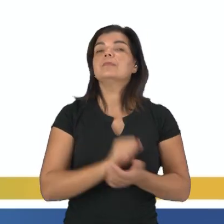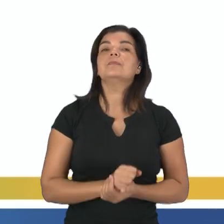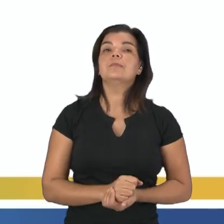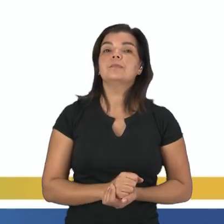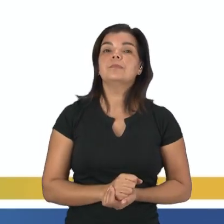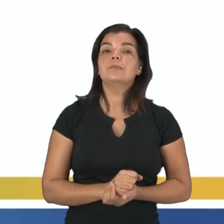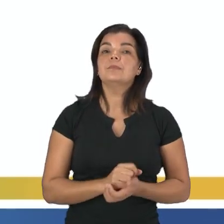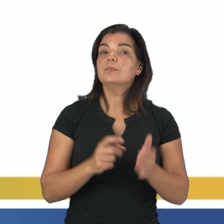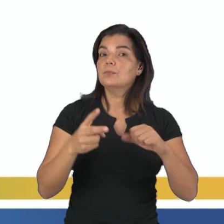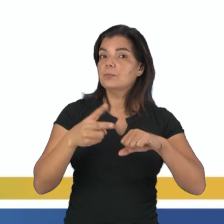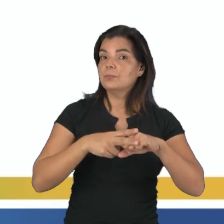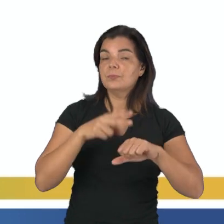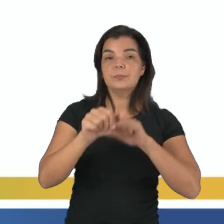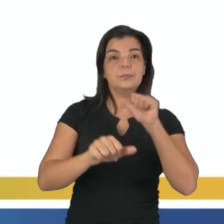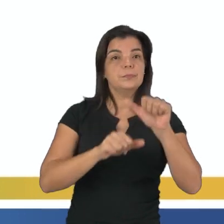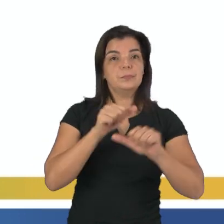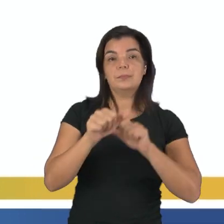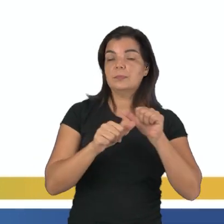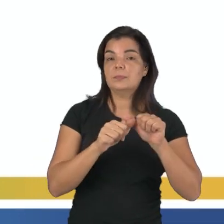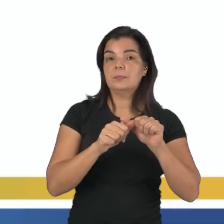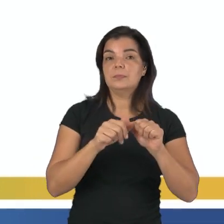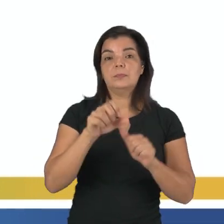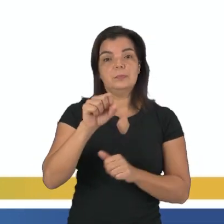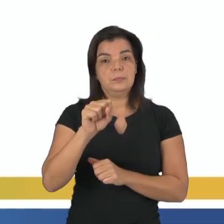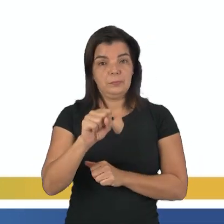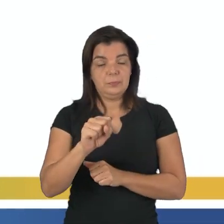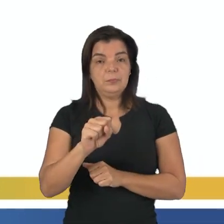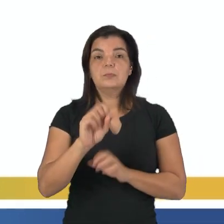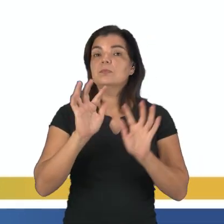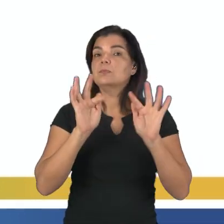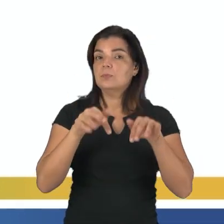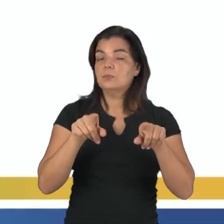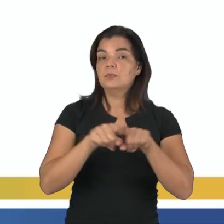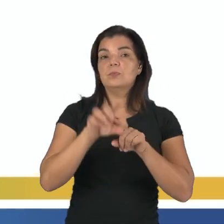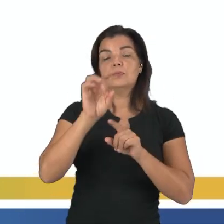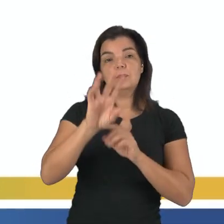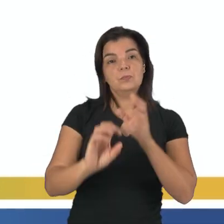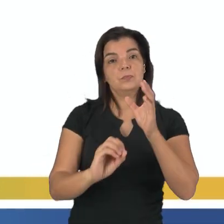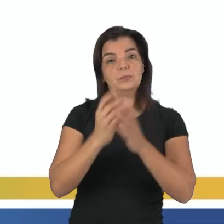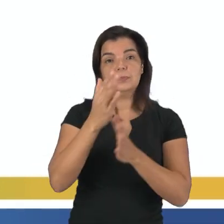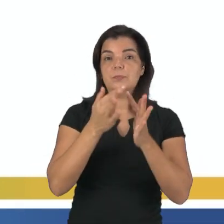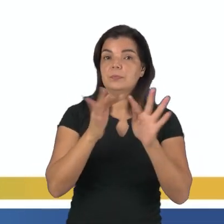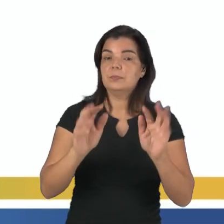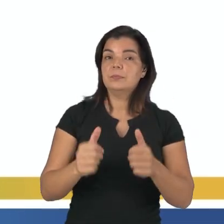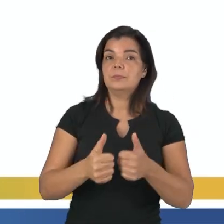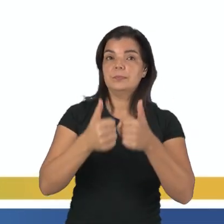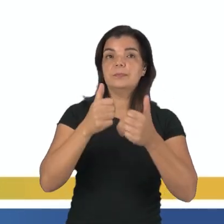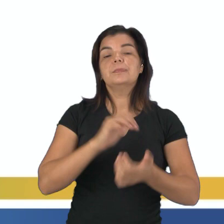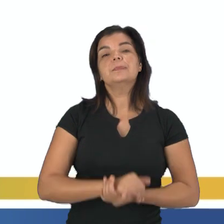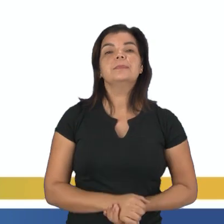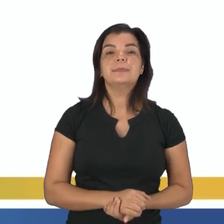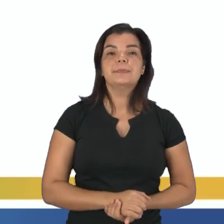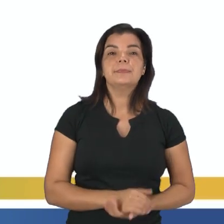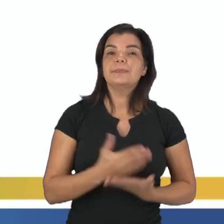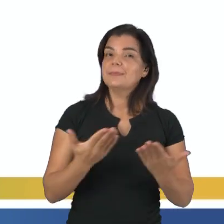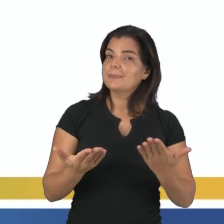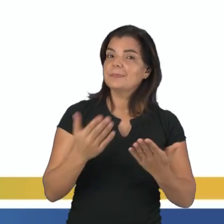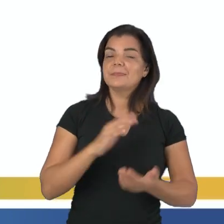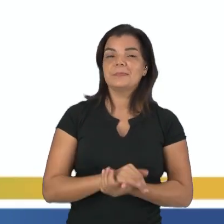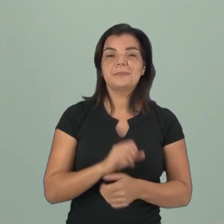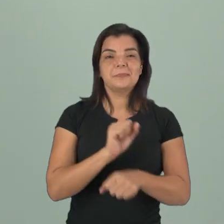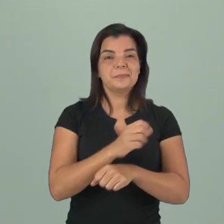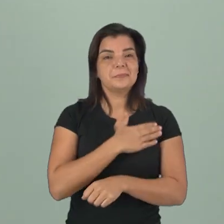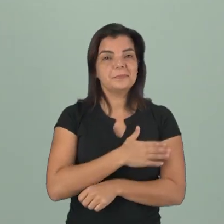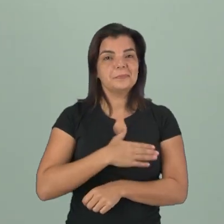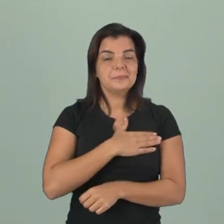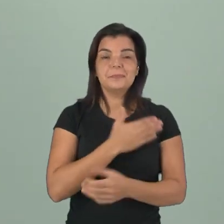é alterado, certo? Essa alteração de Szinho que a gente põe no final só acontece nas frases positivas. É isso, pessoal. Espero que